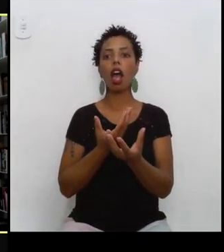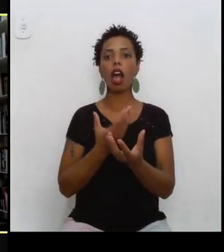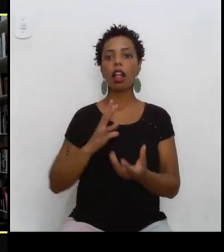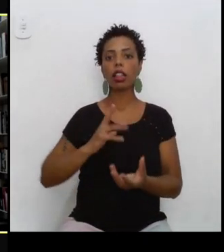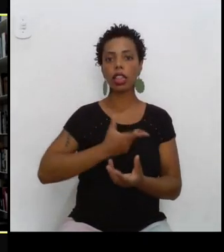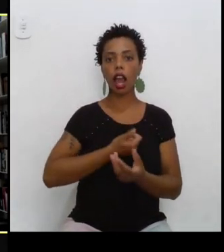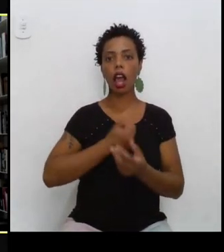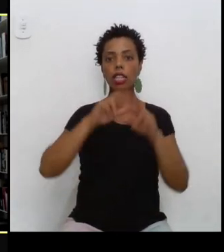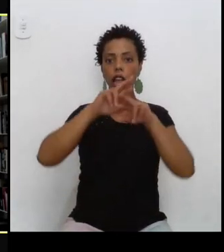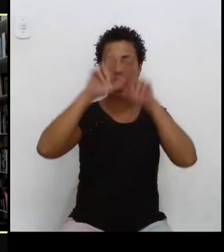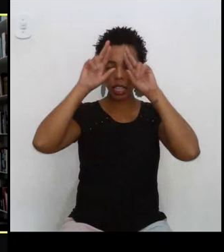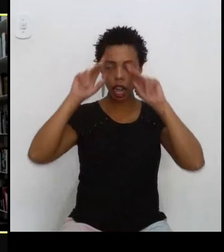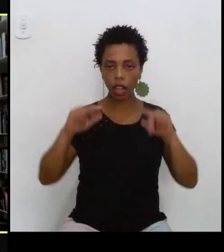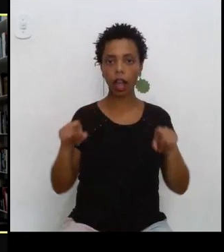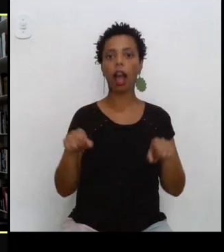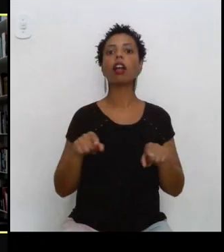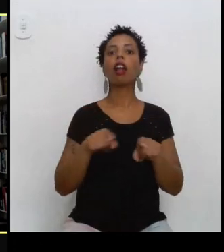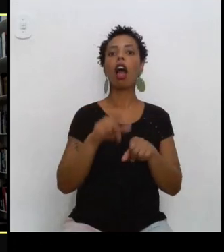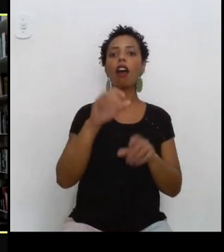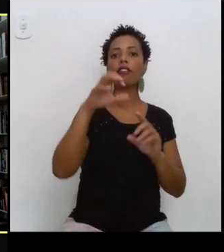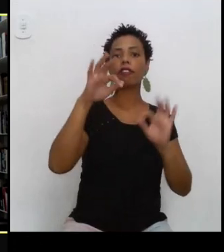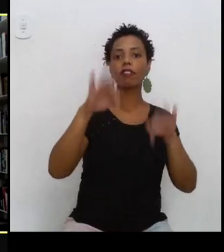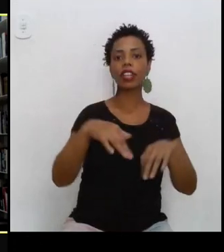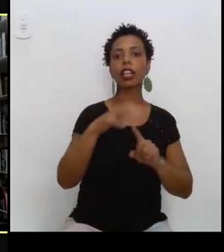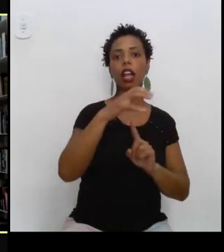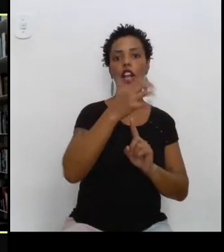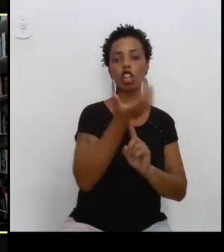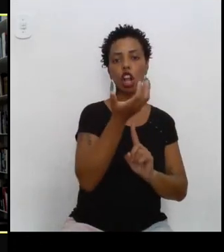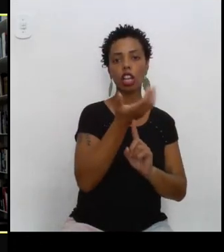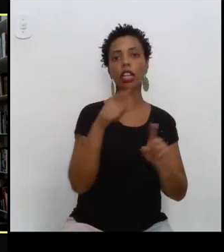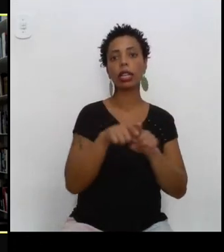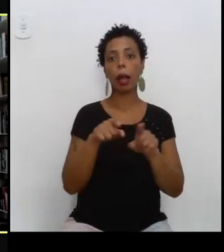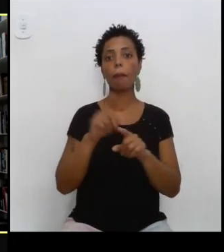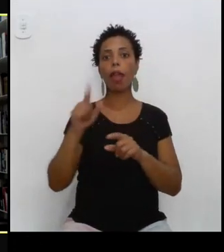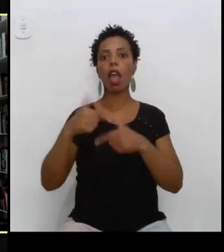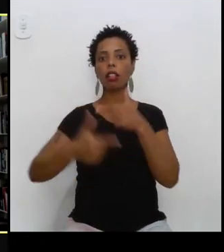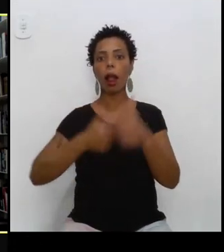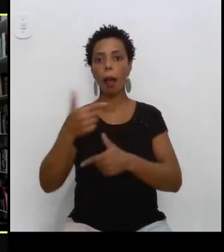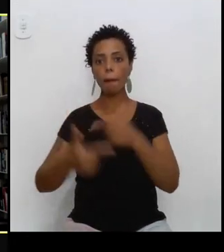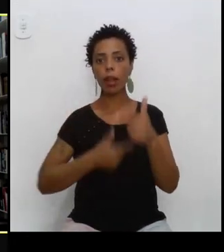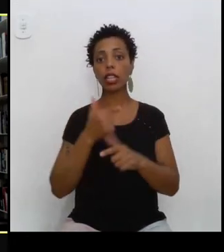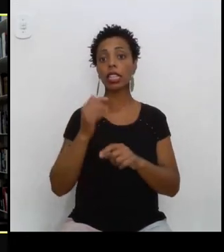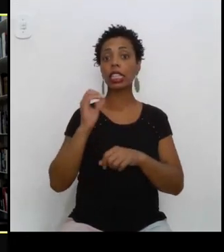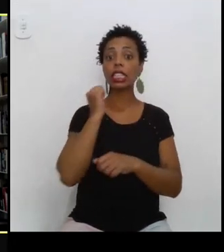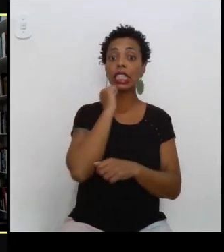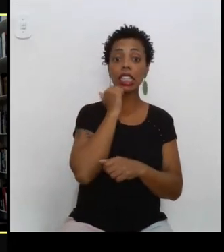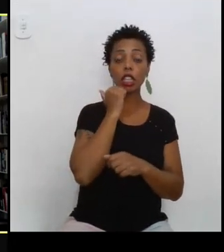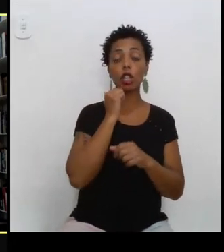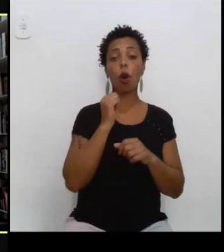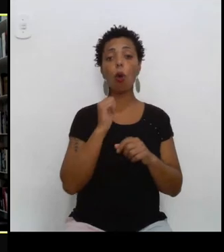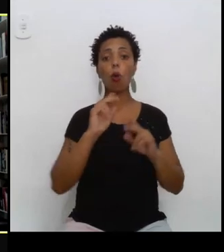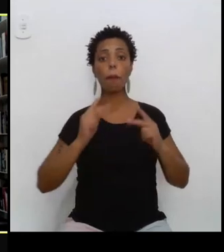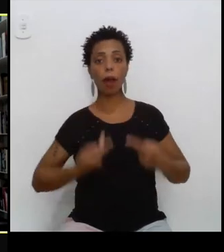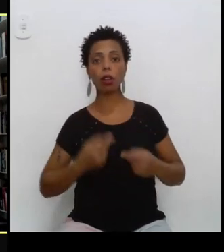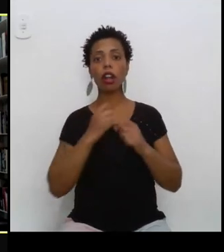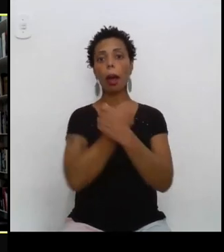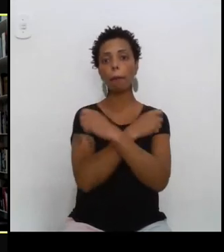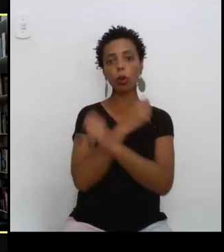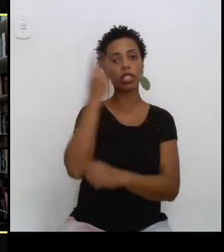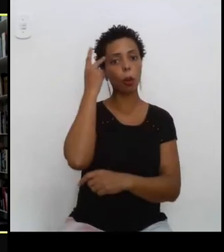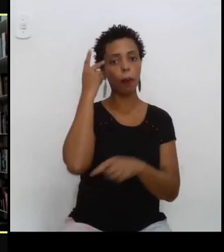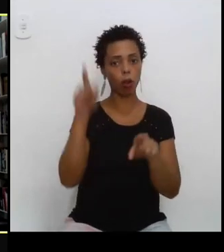professora do curso de especialização em ciências humanas pensamento decolonial também da PUC São Paulo vou passar palavra para Abigail